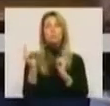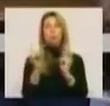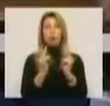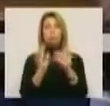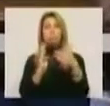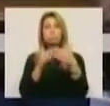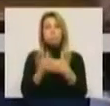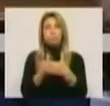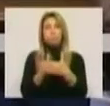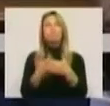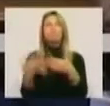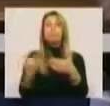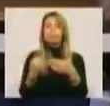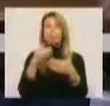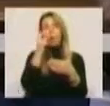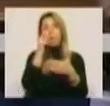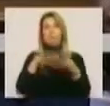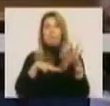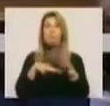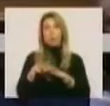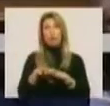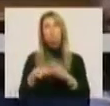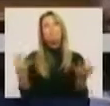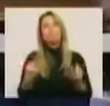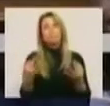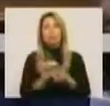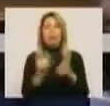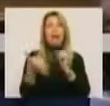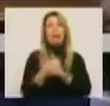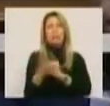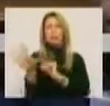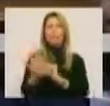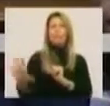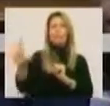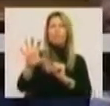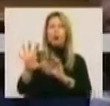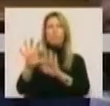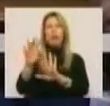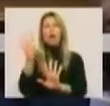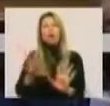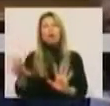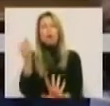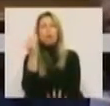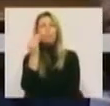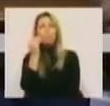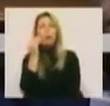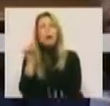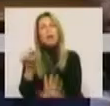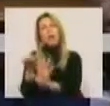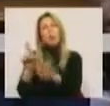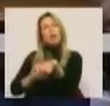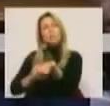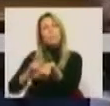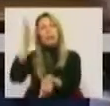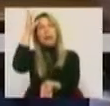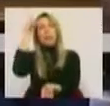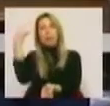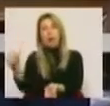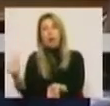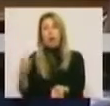barreiras artificiais que não raras vezes alteram a configuração de habitats e ecossistemas de espécies. Se nós